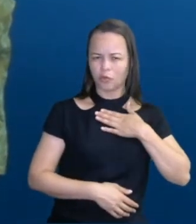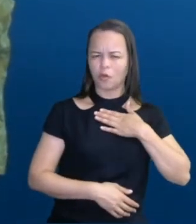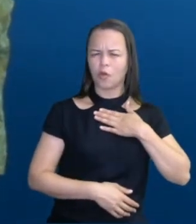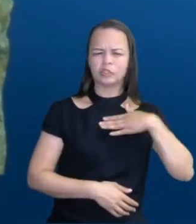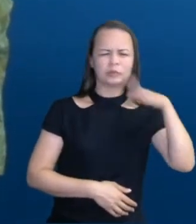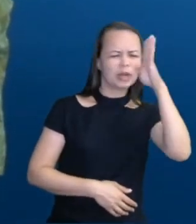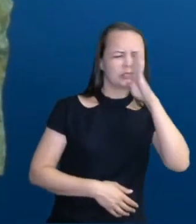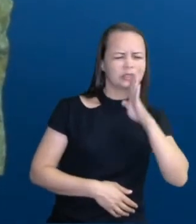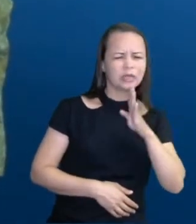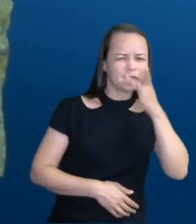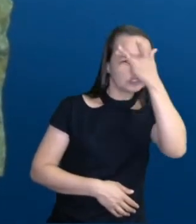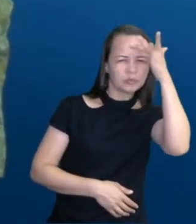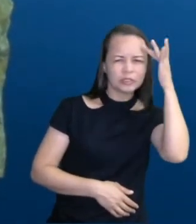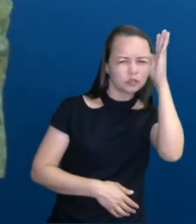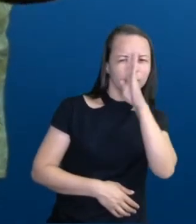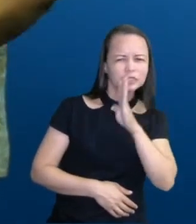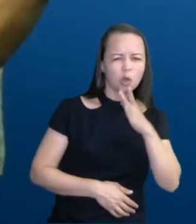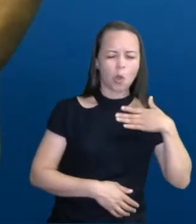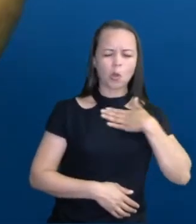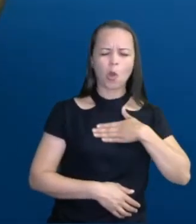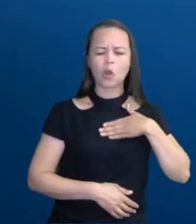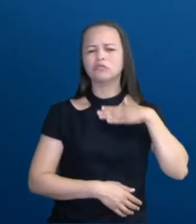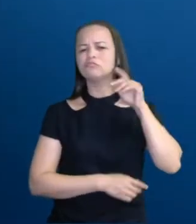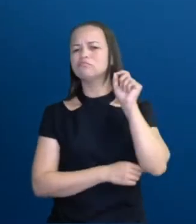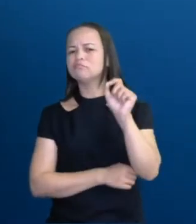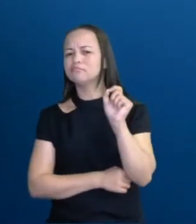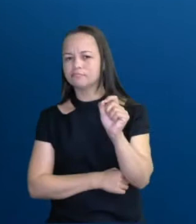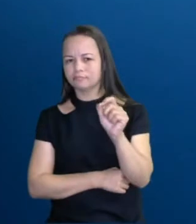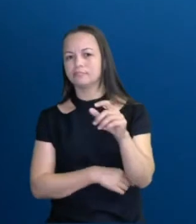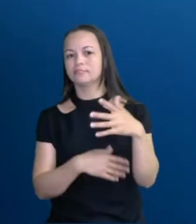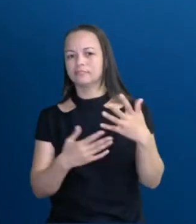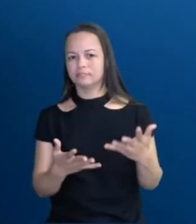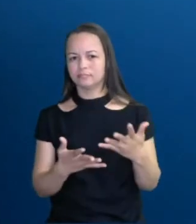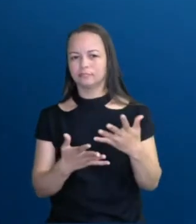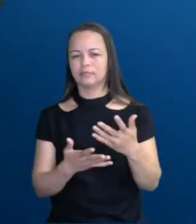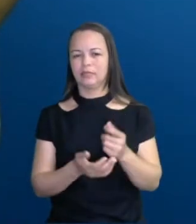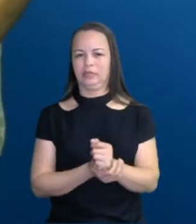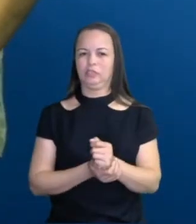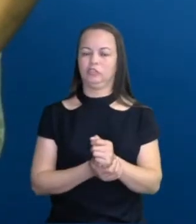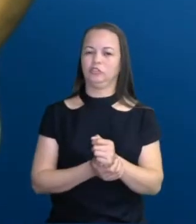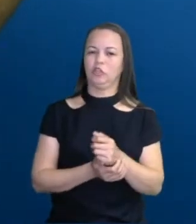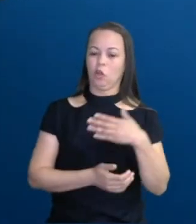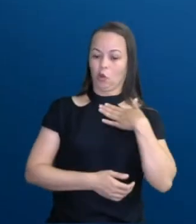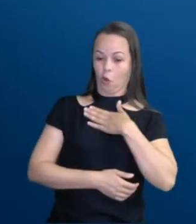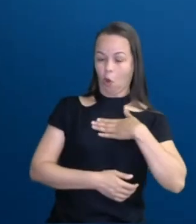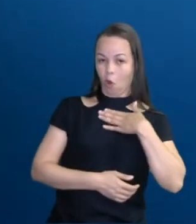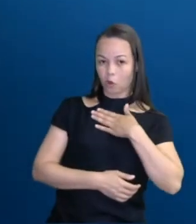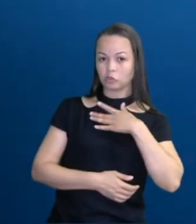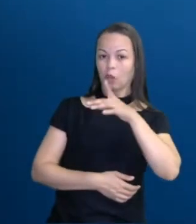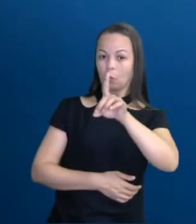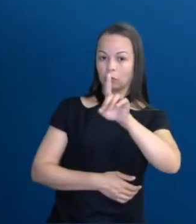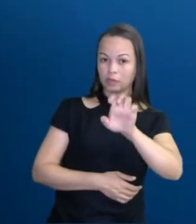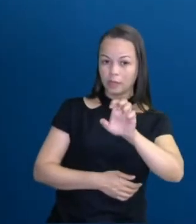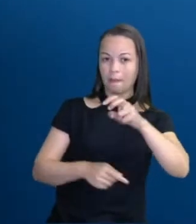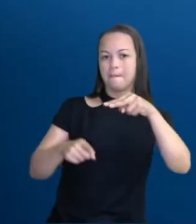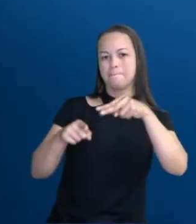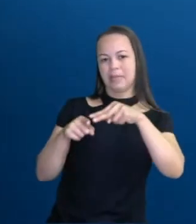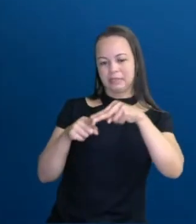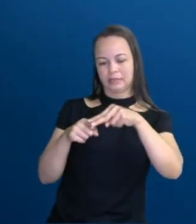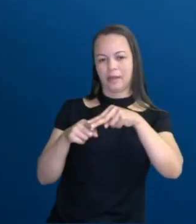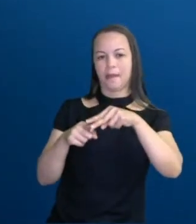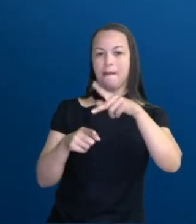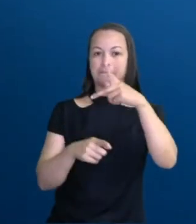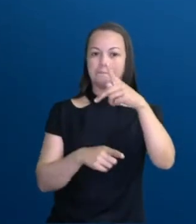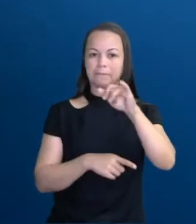de que quem gosta gosta de alguma coisa eles gostam de pizza pizza vai ser o objeto